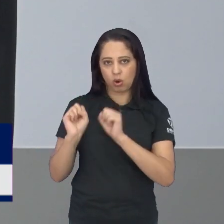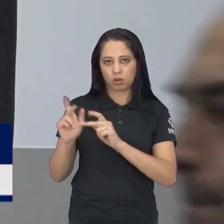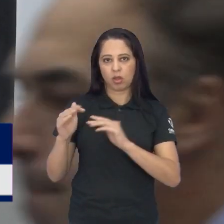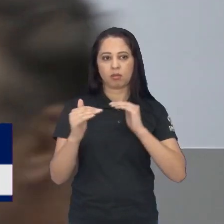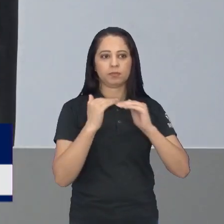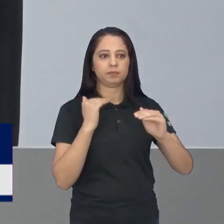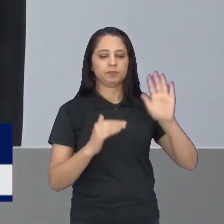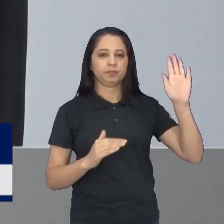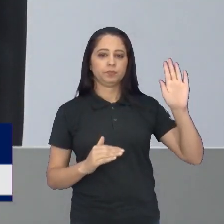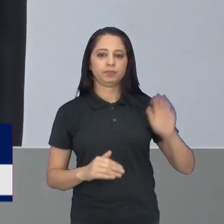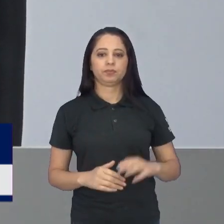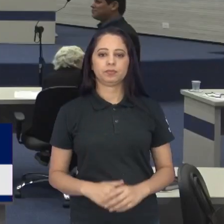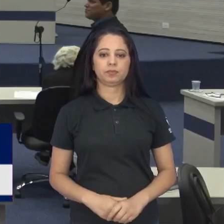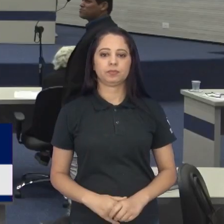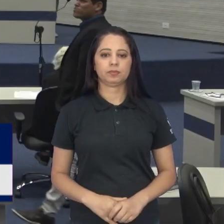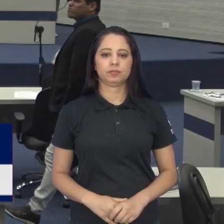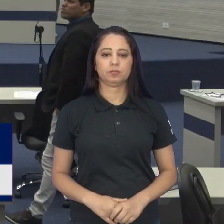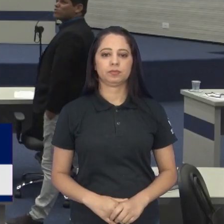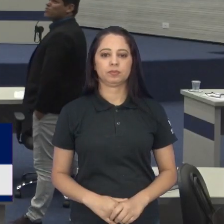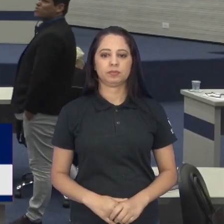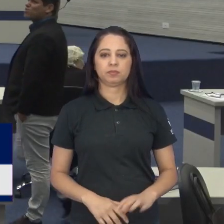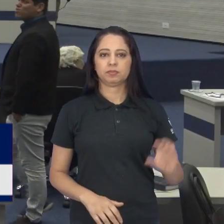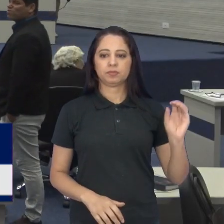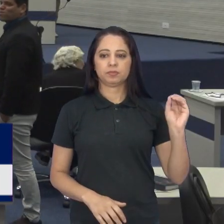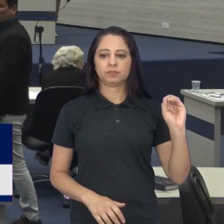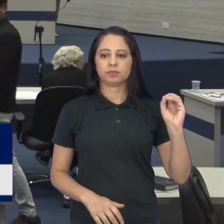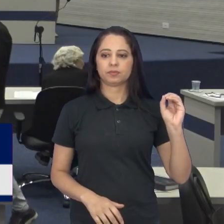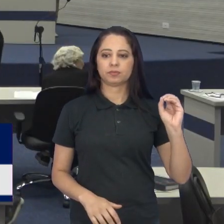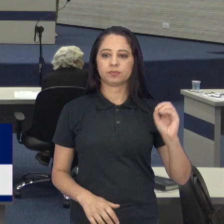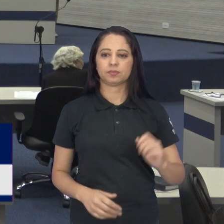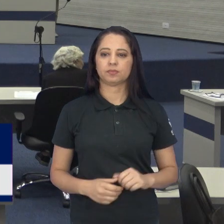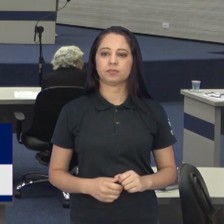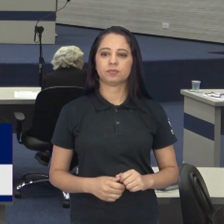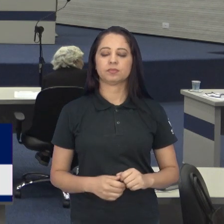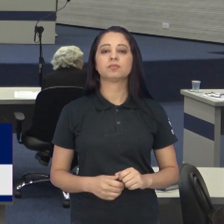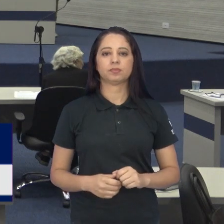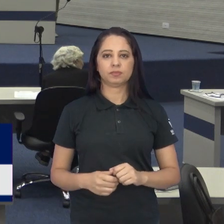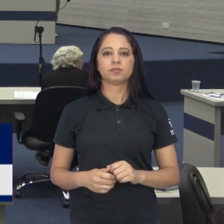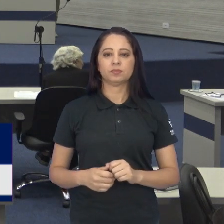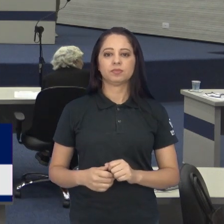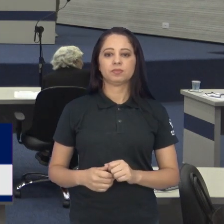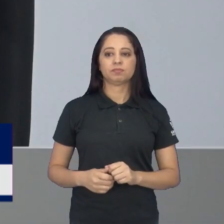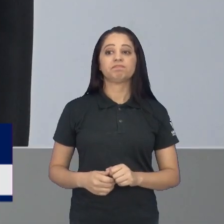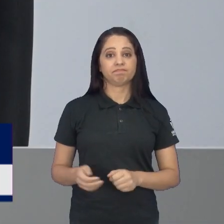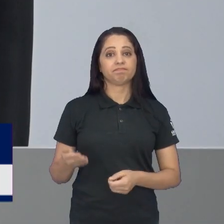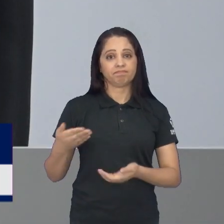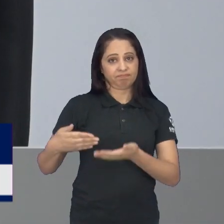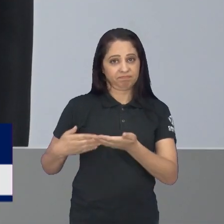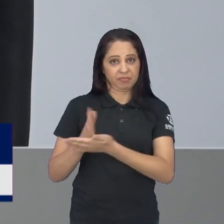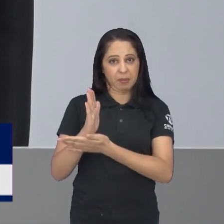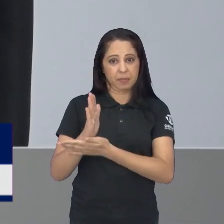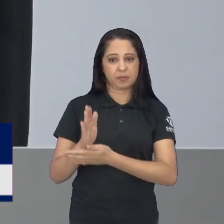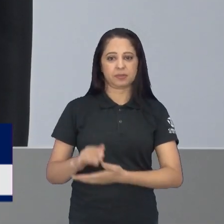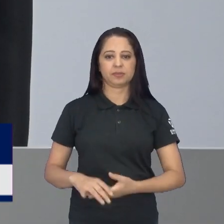os contrários que se manifestem. Nenhum voto contrário, senhor presidente. Sem nenhum voto contrário, está aprovado por